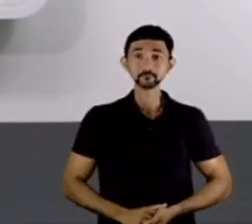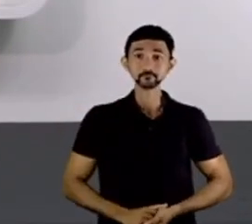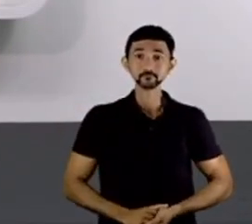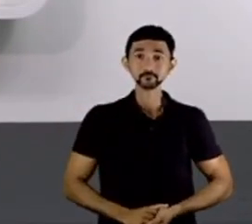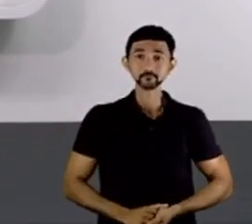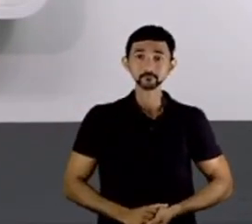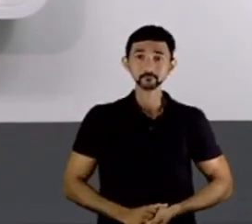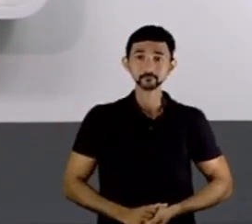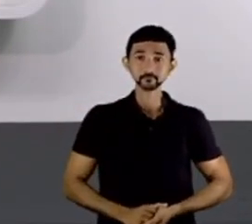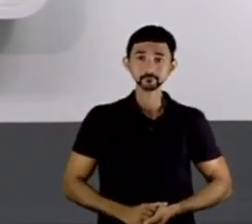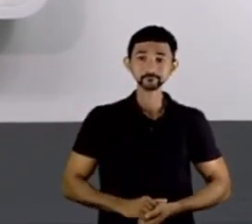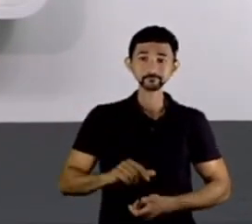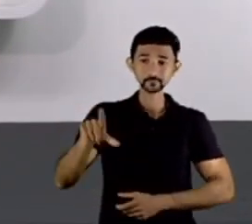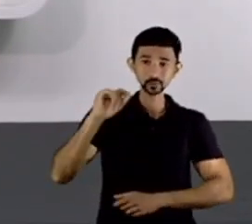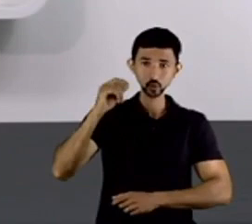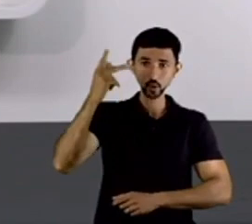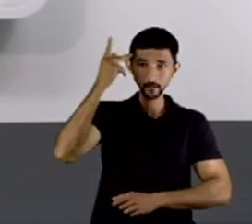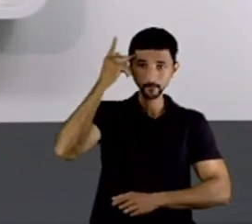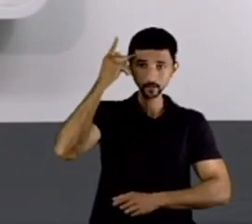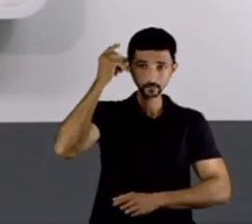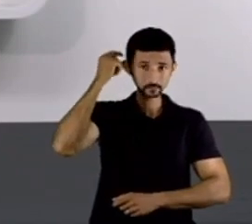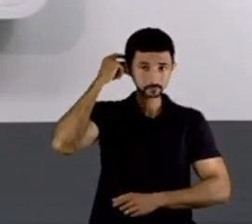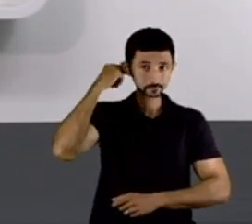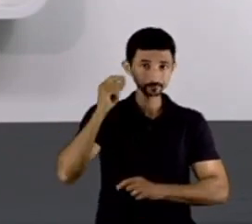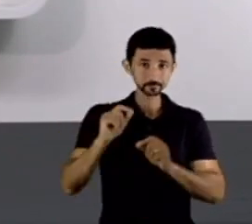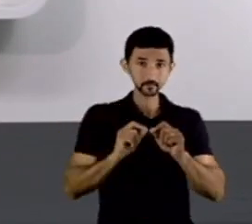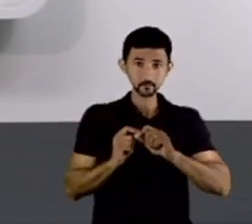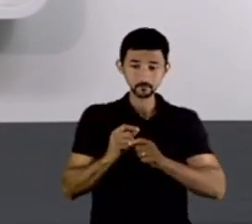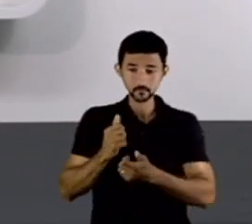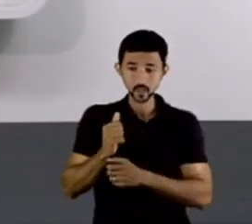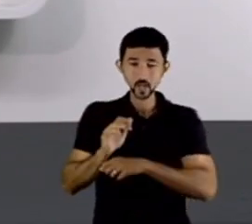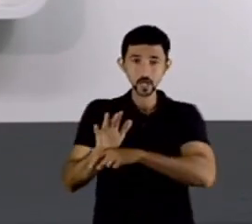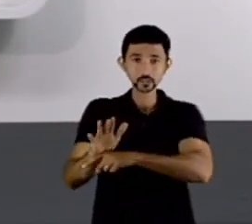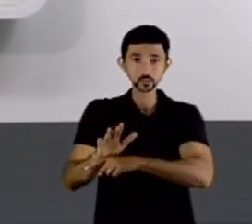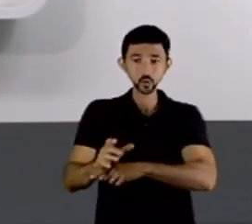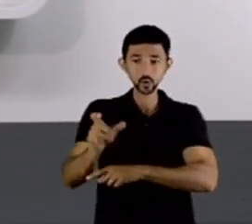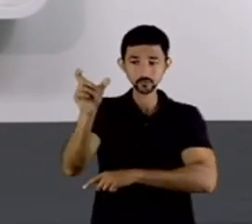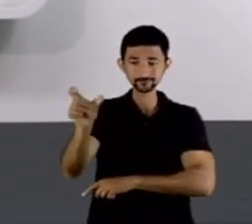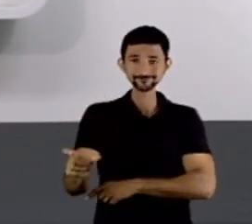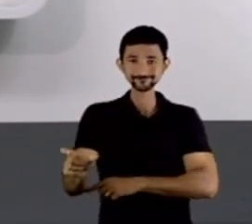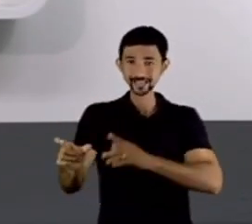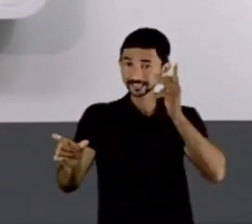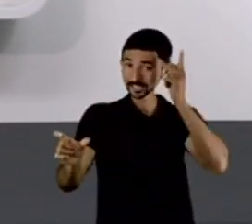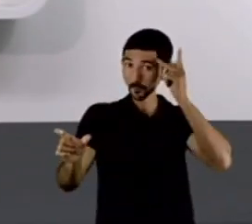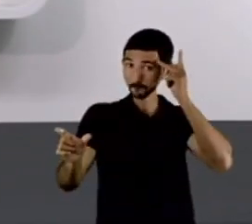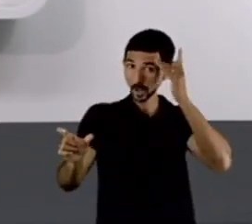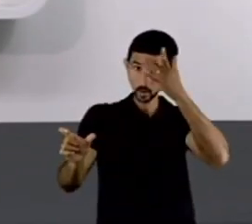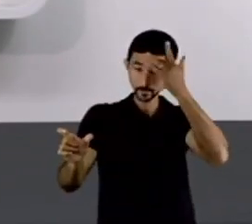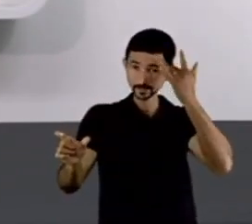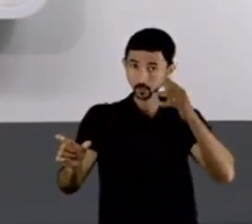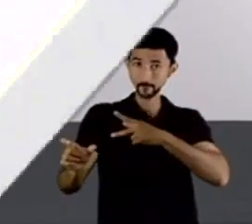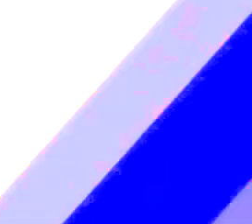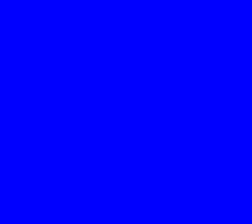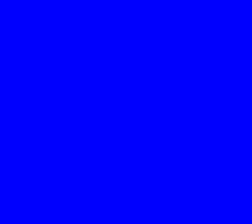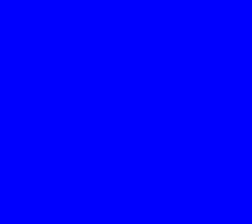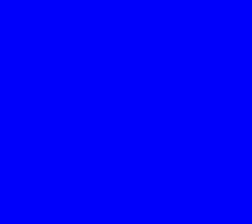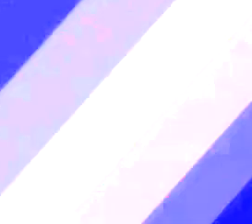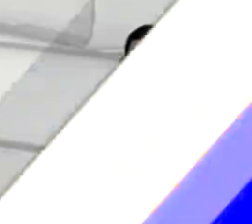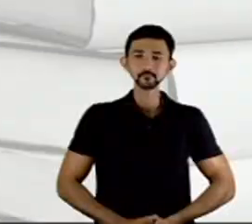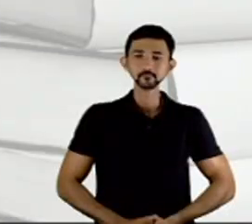Tá? Ele indica um paulista. Ele apoia um candidato de São Paulo para presidente do Brasil. Vamos